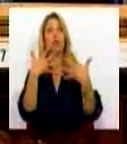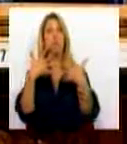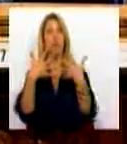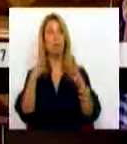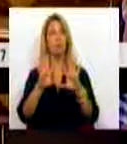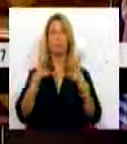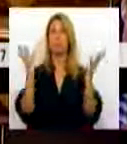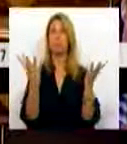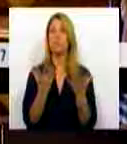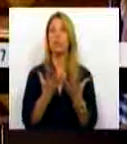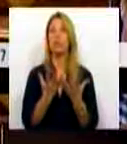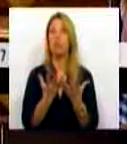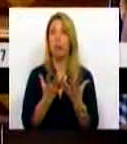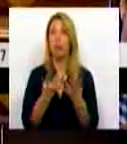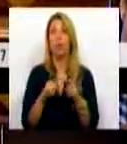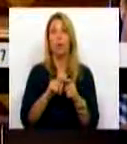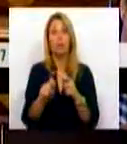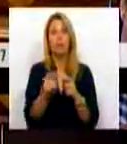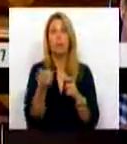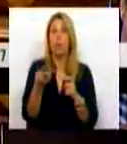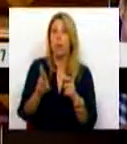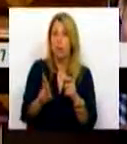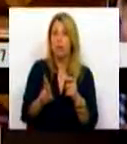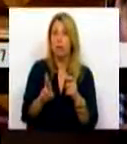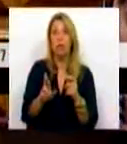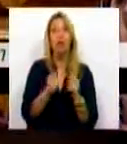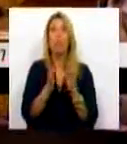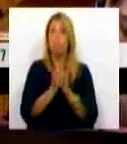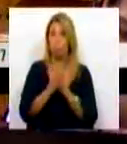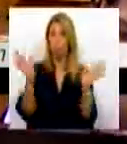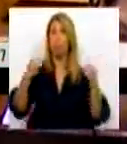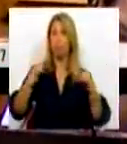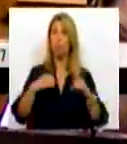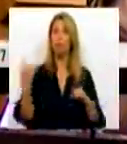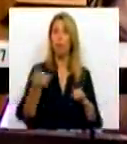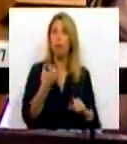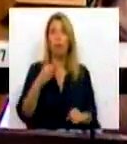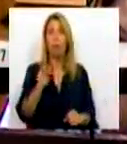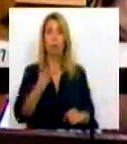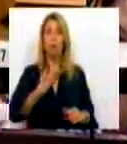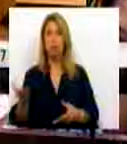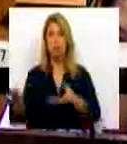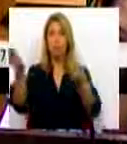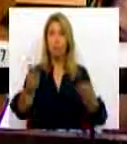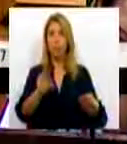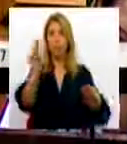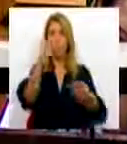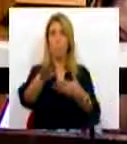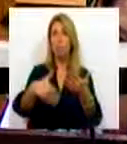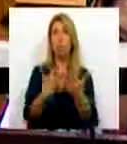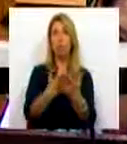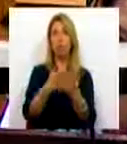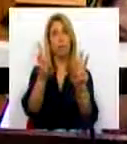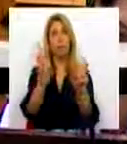gerais definidores de taxas, estaremos todos de acordo, o PSD apresenta duas propostas nessa matéria.